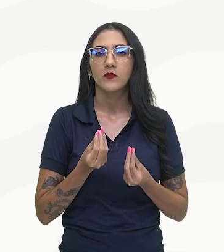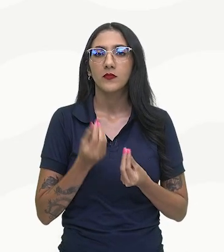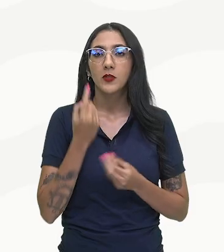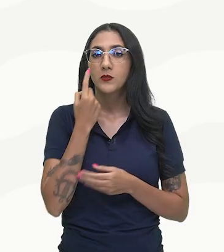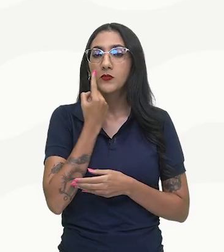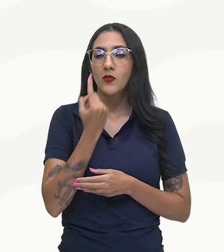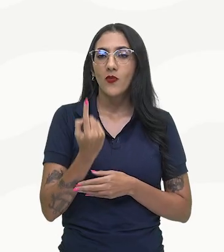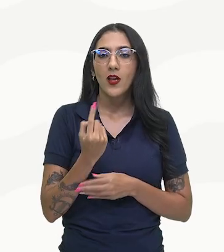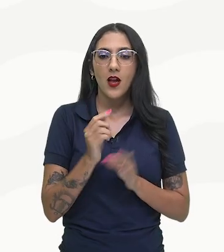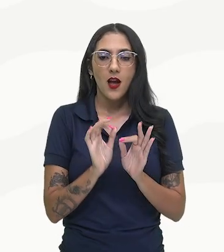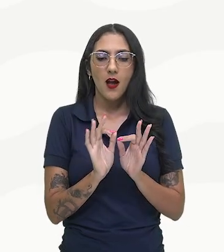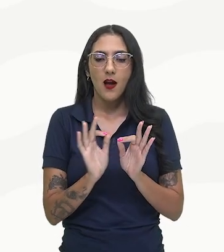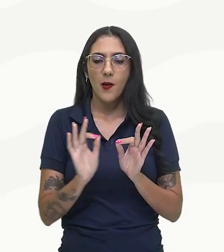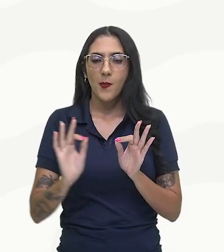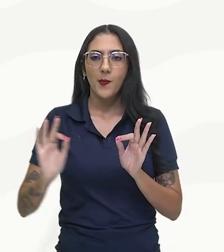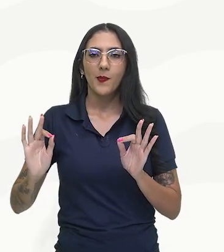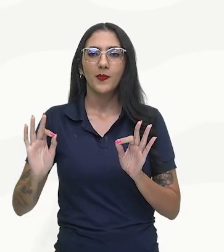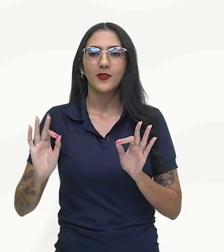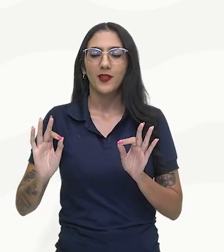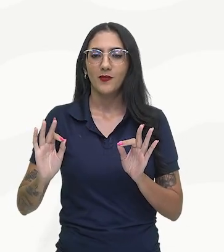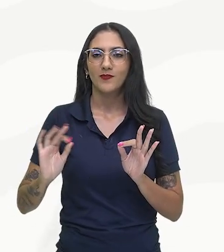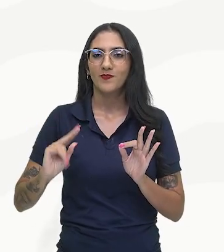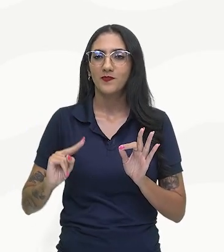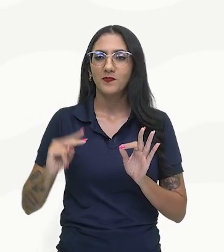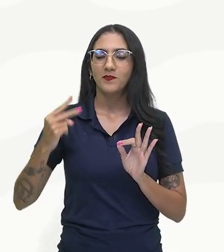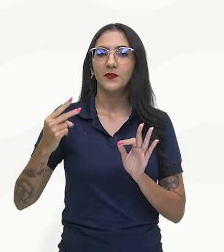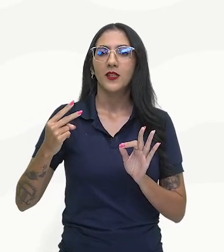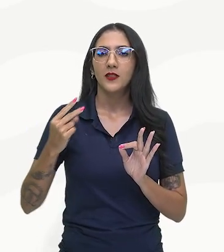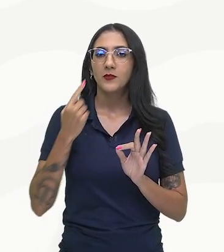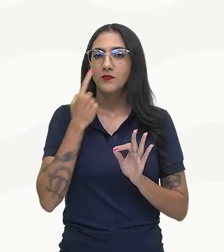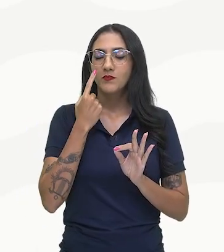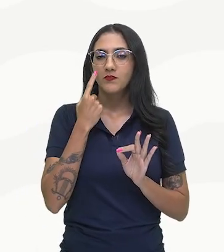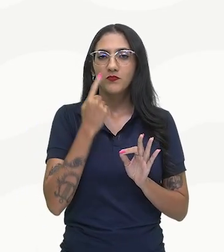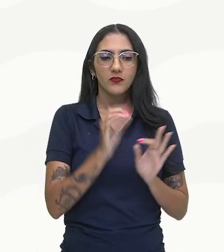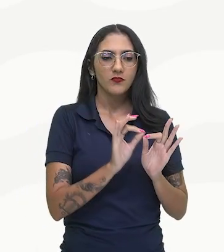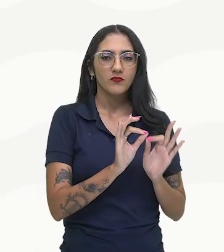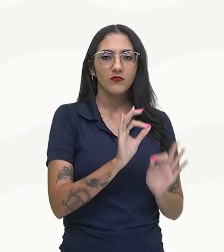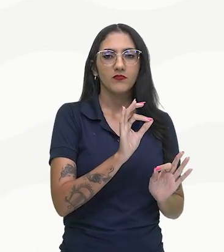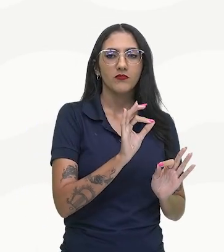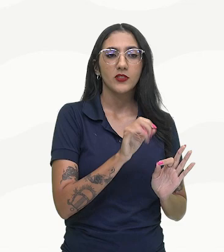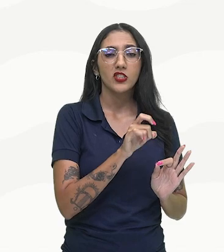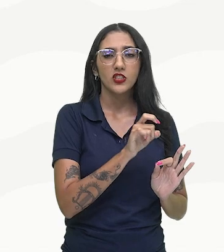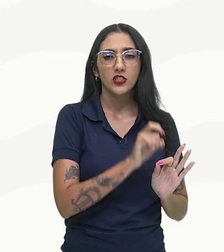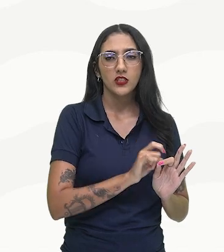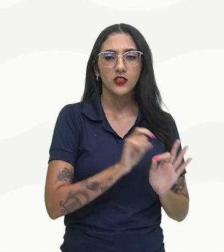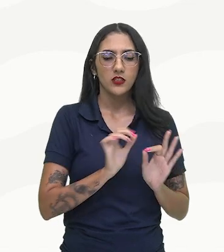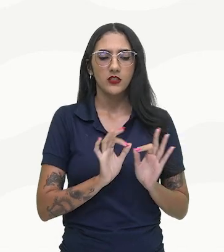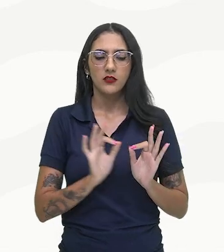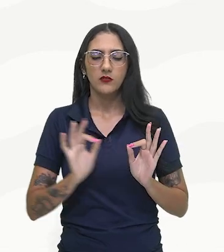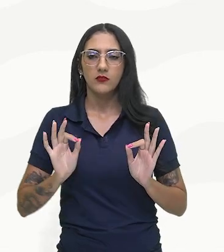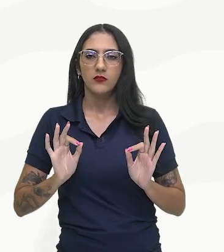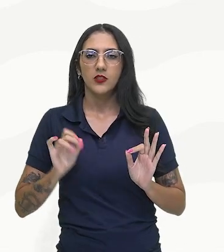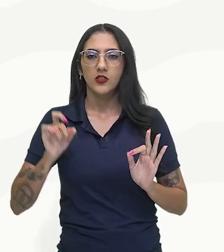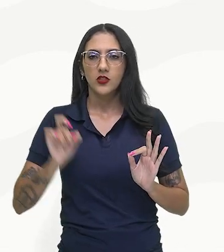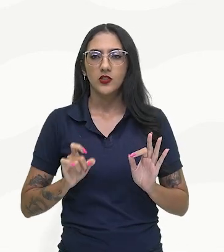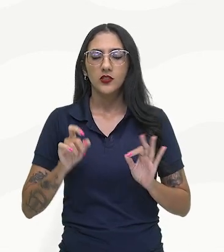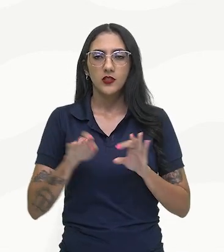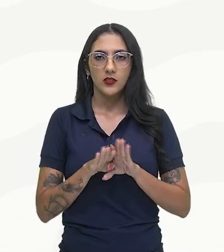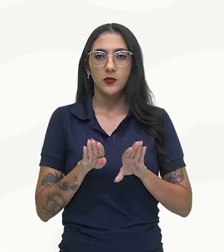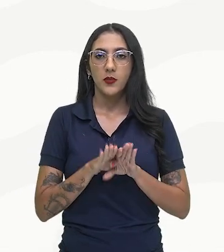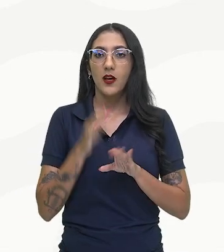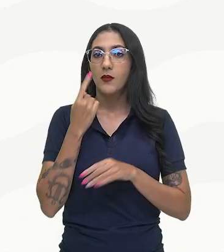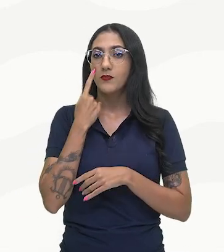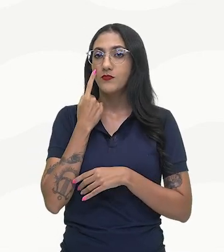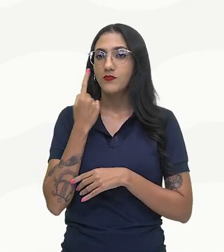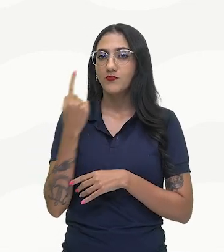nosso desenho. A gente vai dizer ali que no comprimento aumentou X e aqui também na largura X. Então, nós temos um